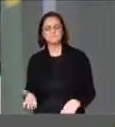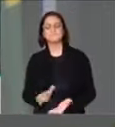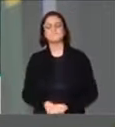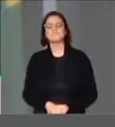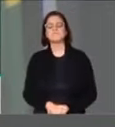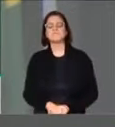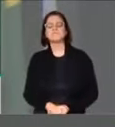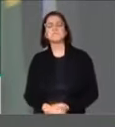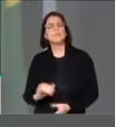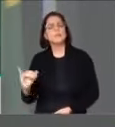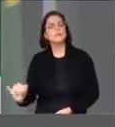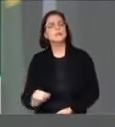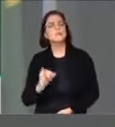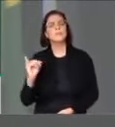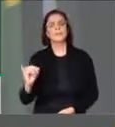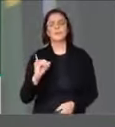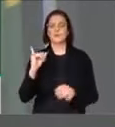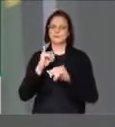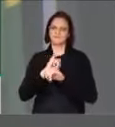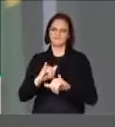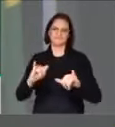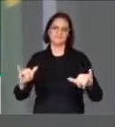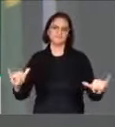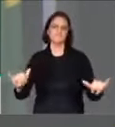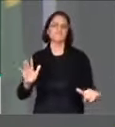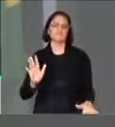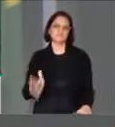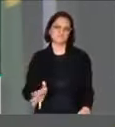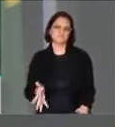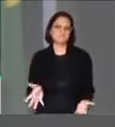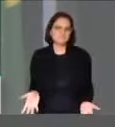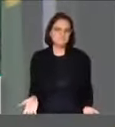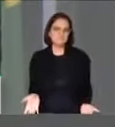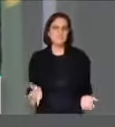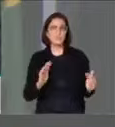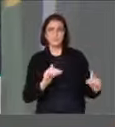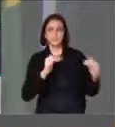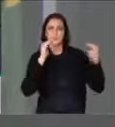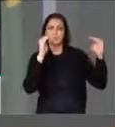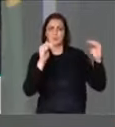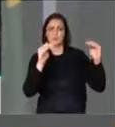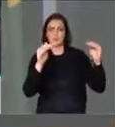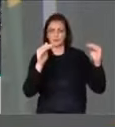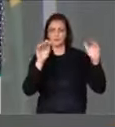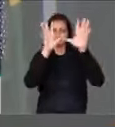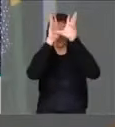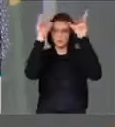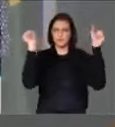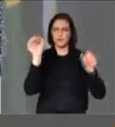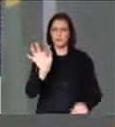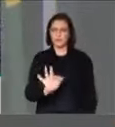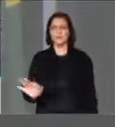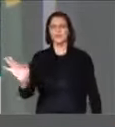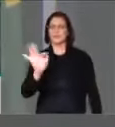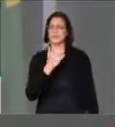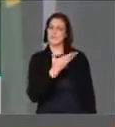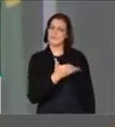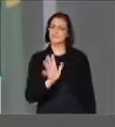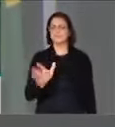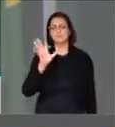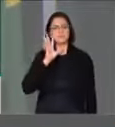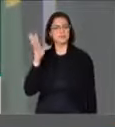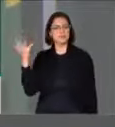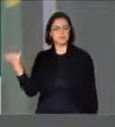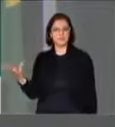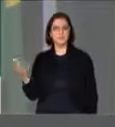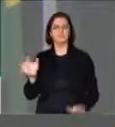recado muito importante que foi dado na atualidade pelo Supremo Tribunal Federal ao criminalizar, como já foi dito tantas vezes